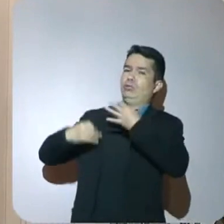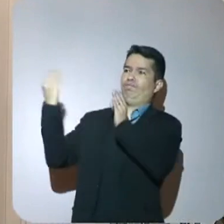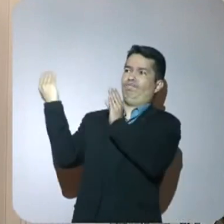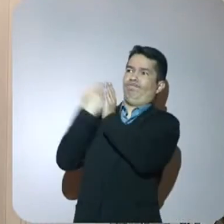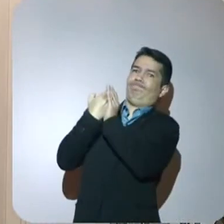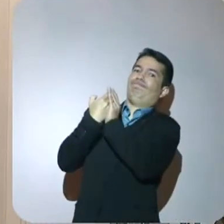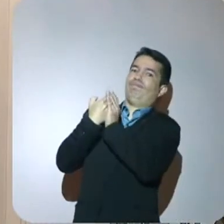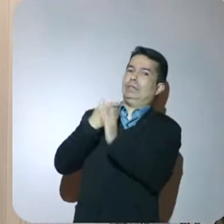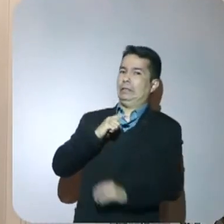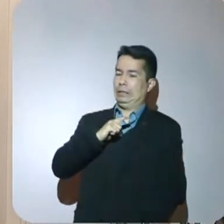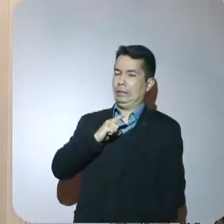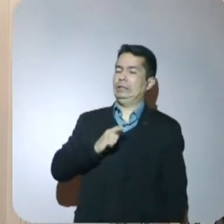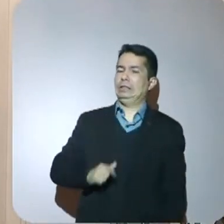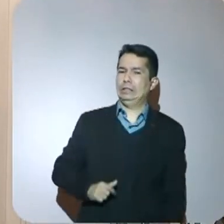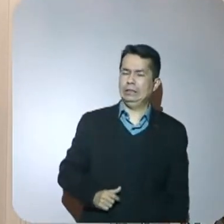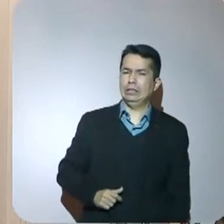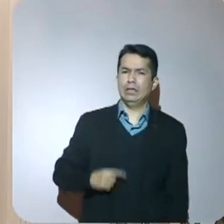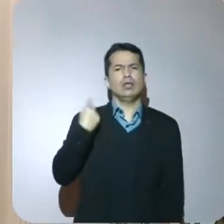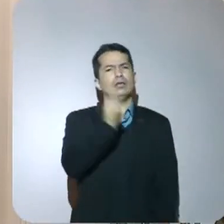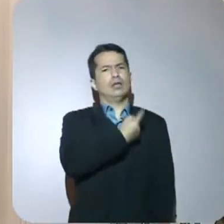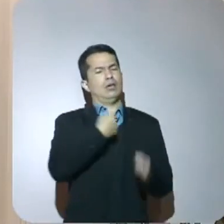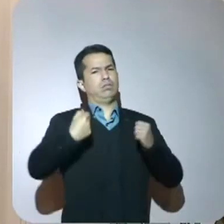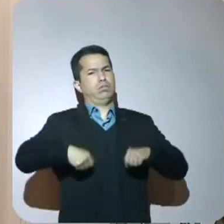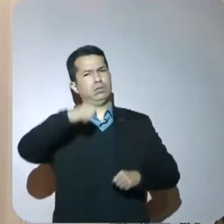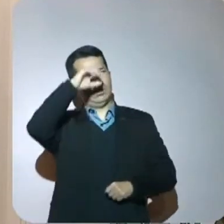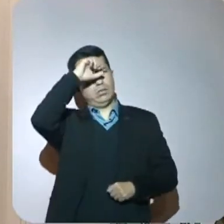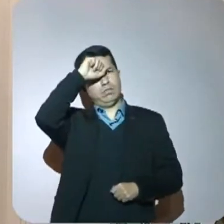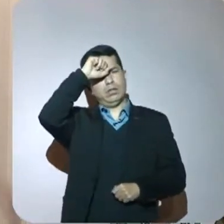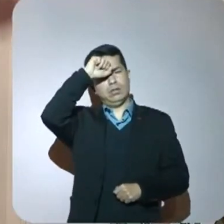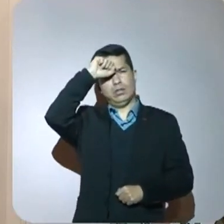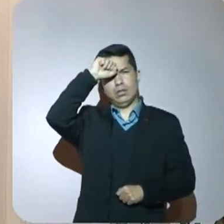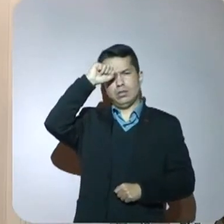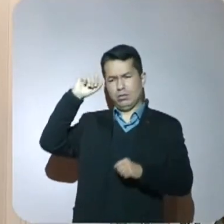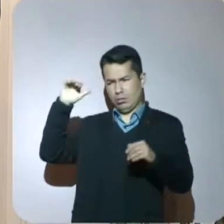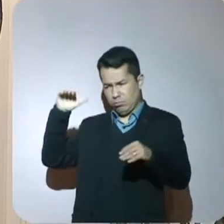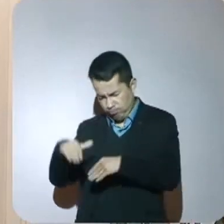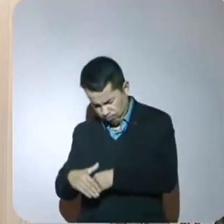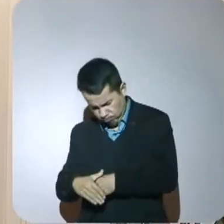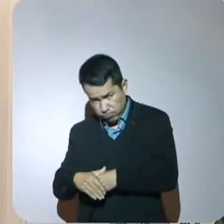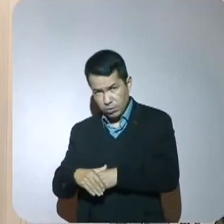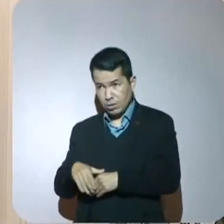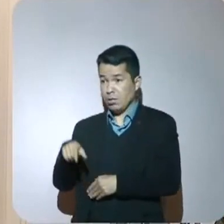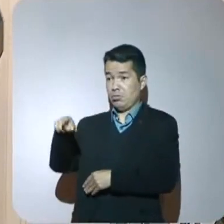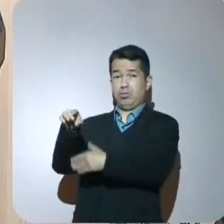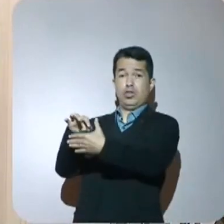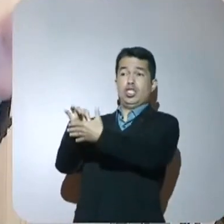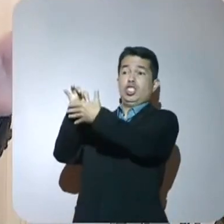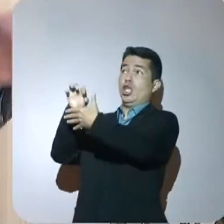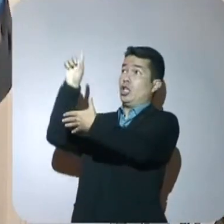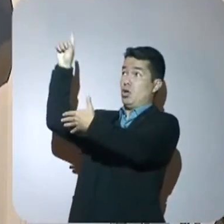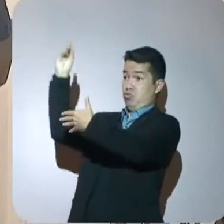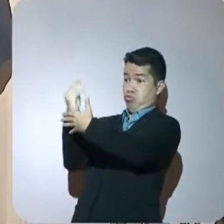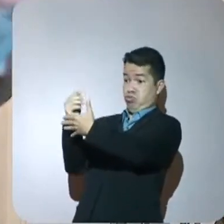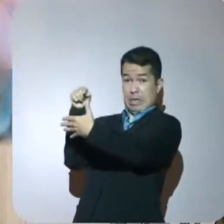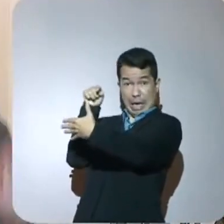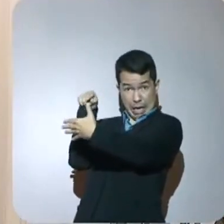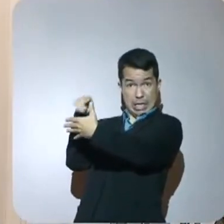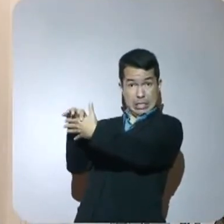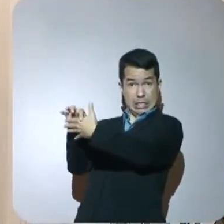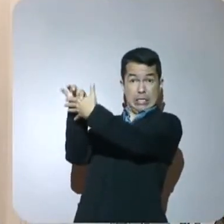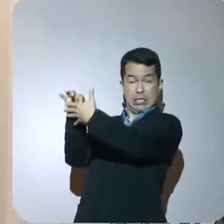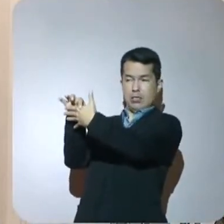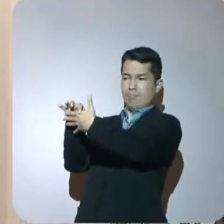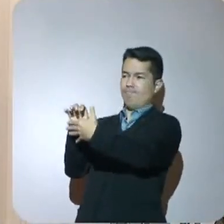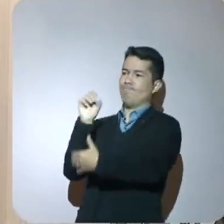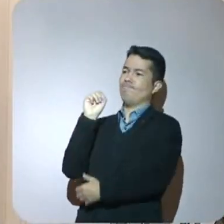dizer, Senhor, tu constituíste esse líder, eu vou orar por ele. Está nas tuas mãos e vou fazer a minha obra, a obra que o Senhor mandou